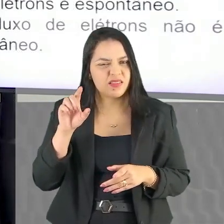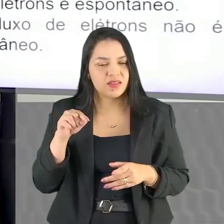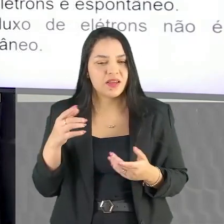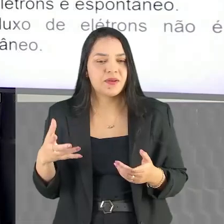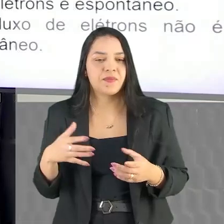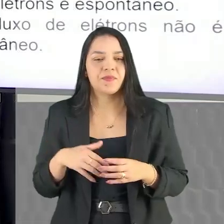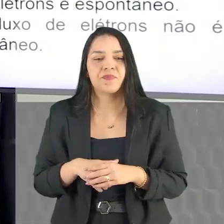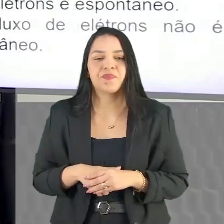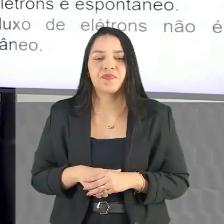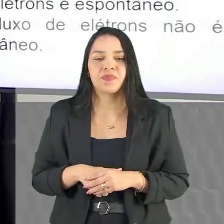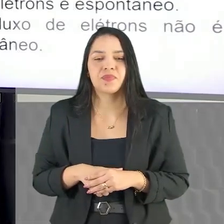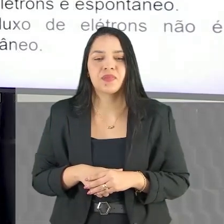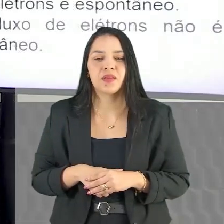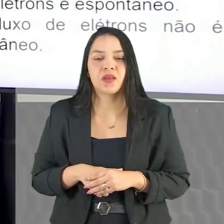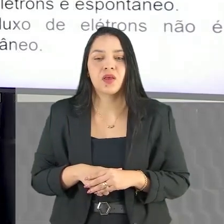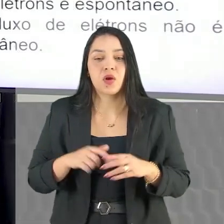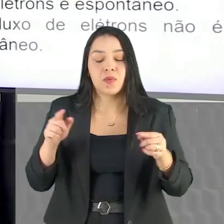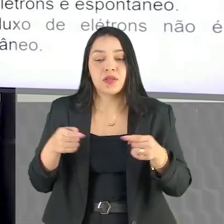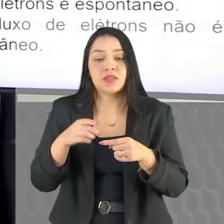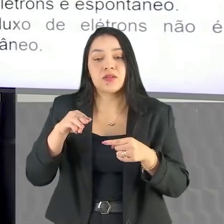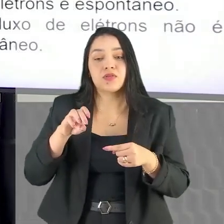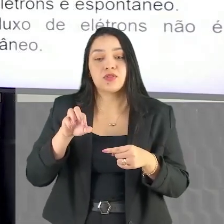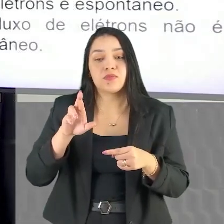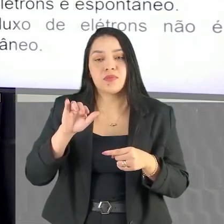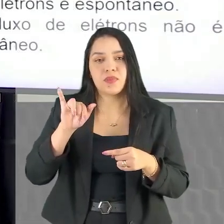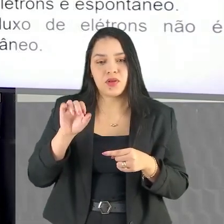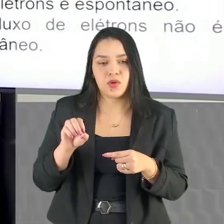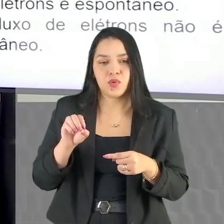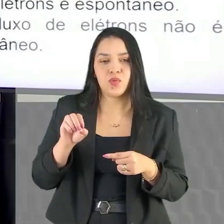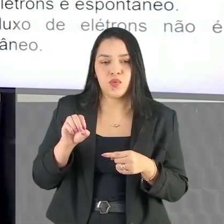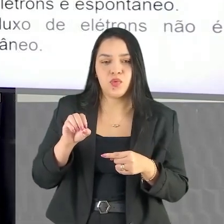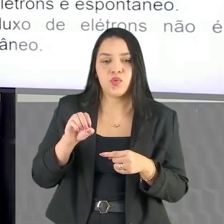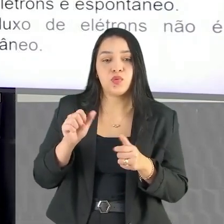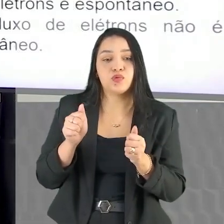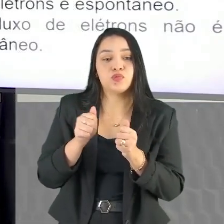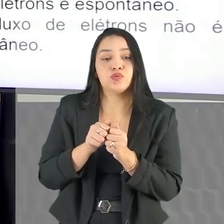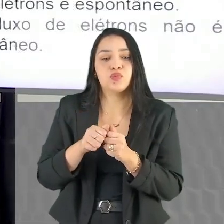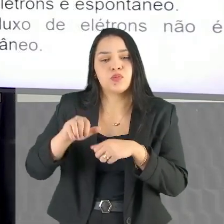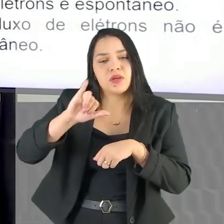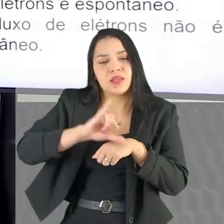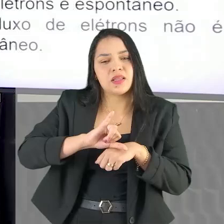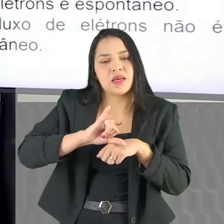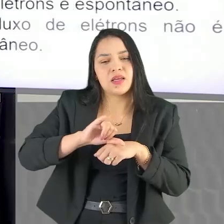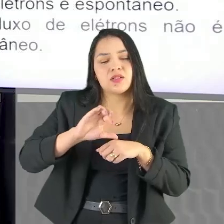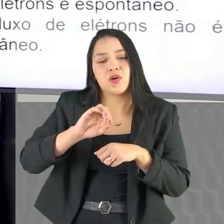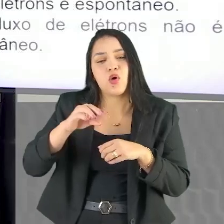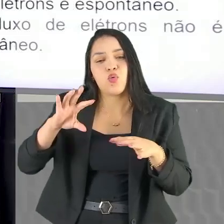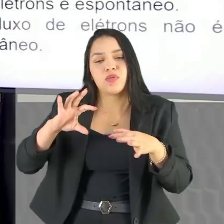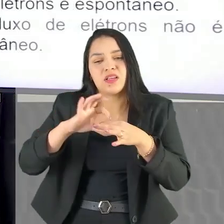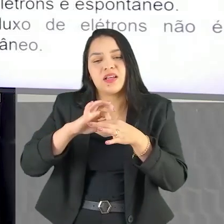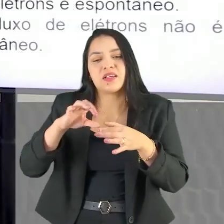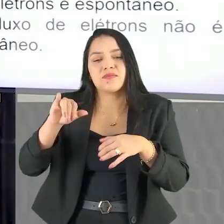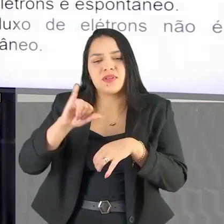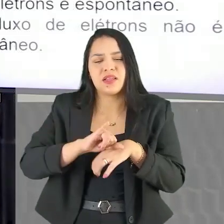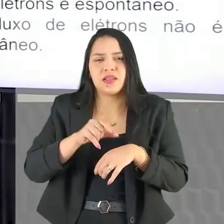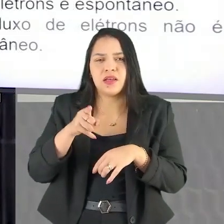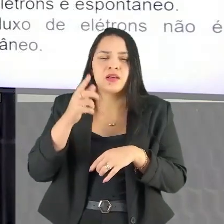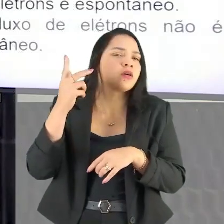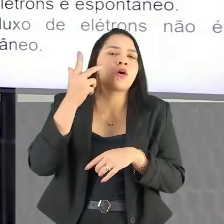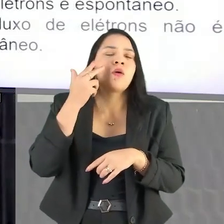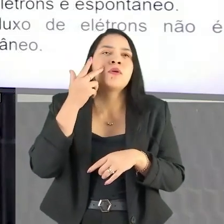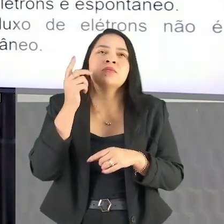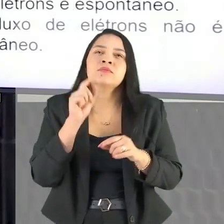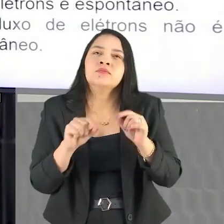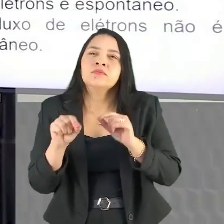né? De amálgama. Esse amálgama é a combinação de mercúrio metálico com metais ou ligas metálicas. Então, era muito comum